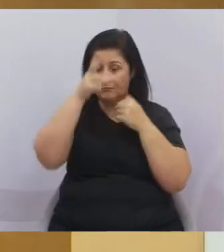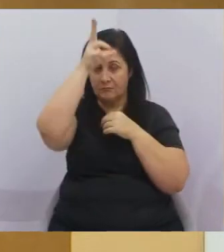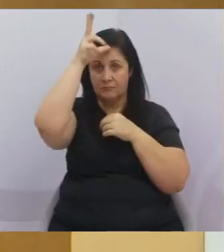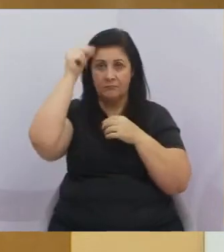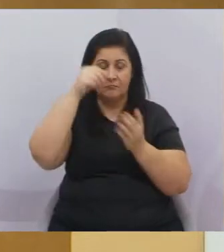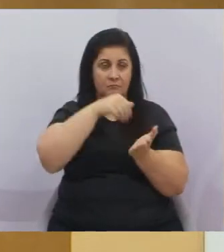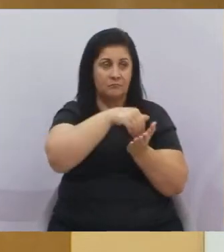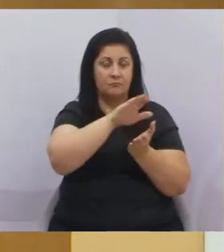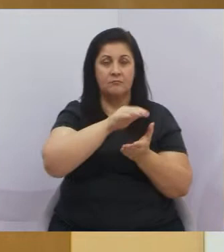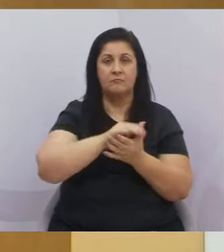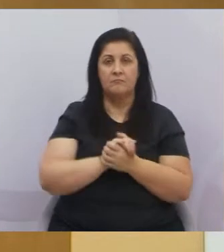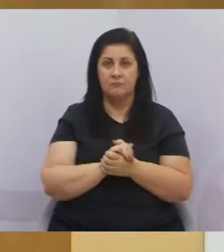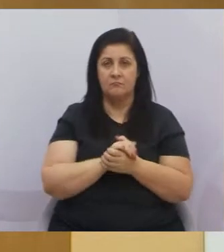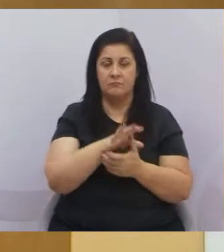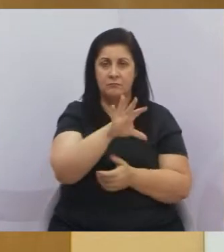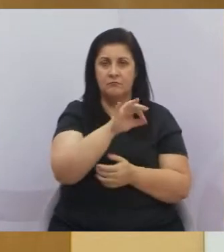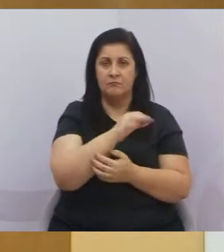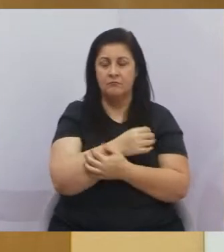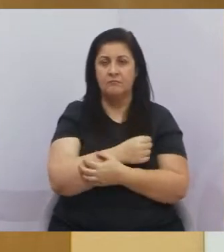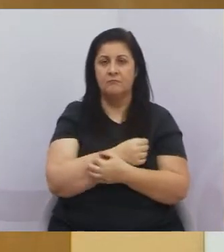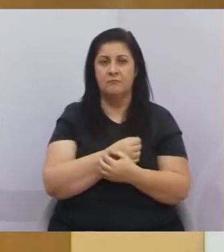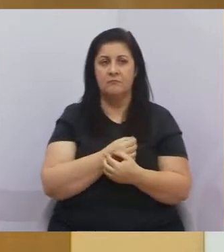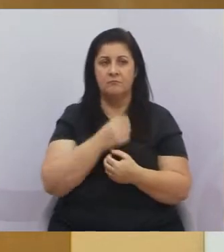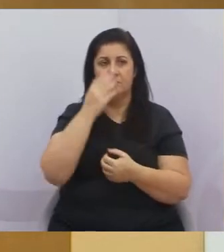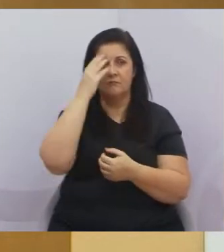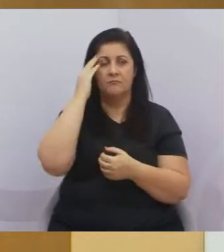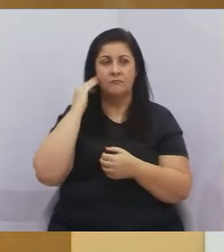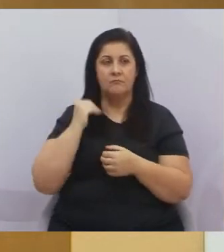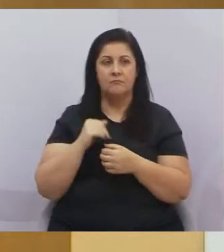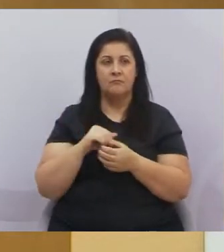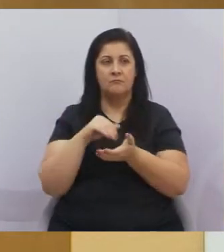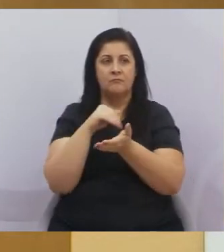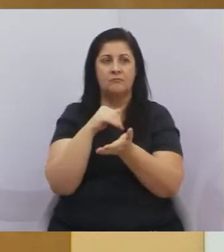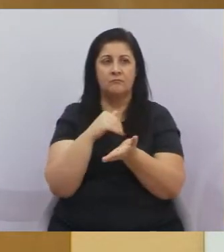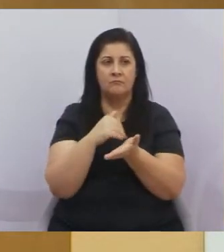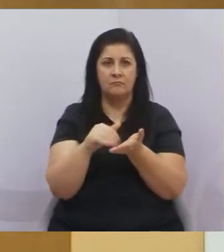A. Um representante da Secretaria Extraordinária de Igualdade